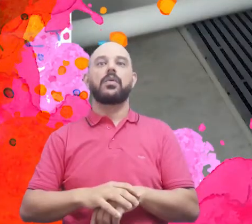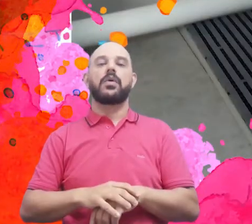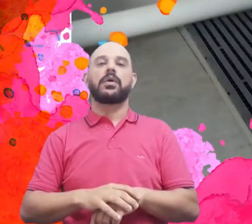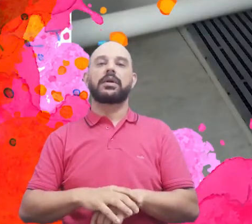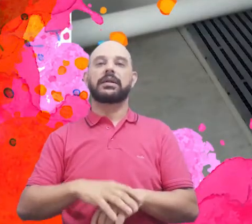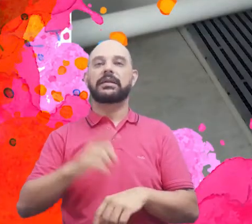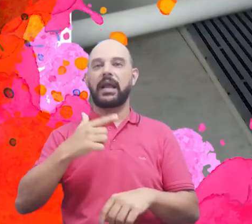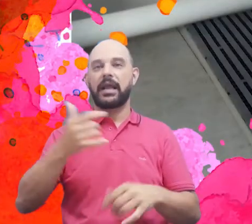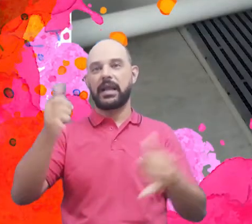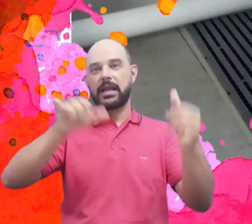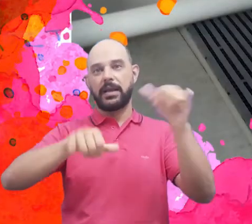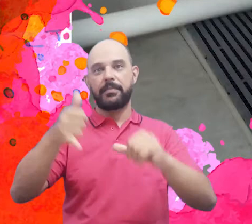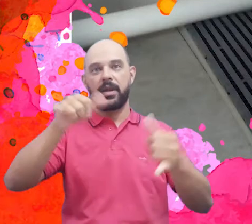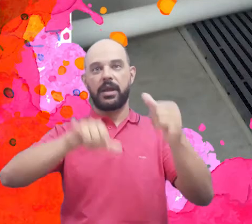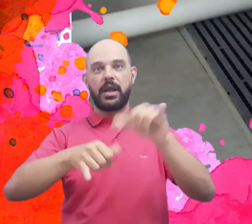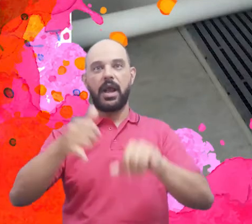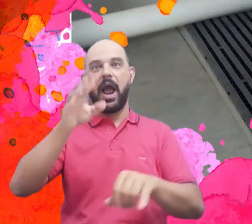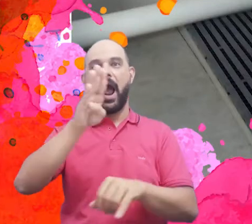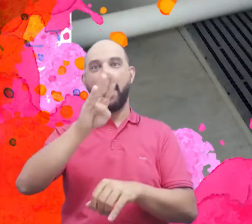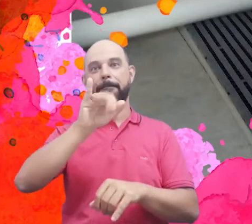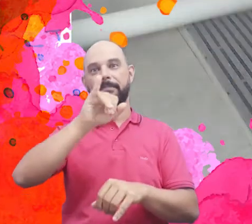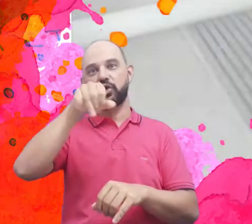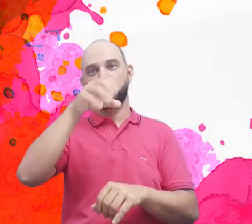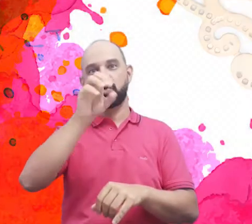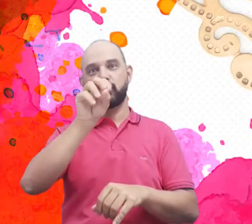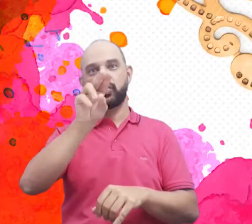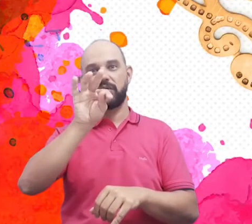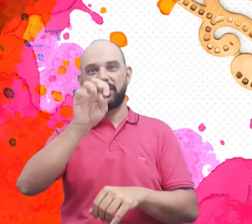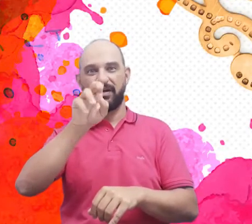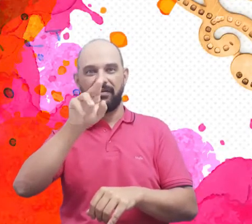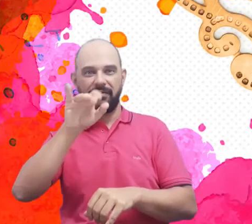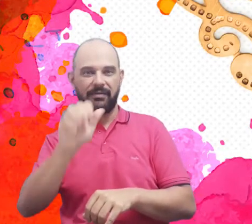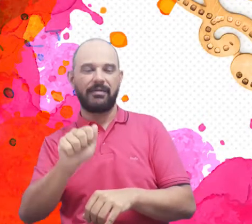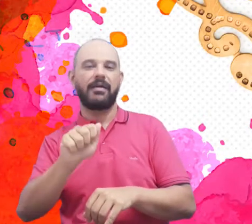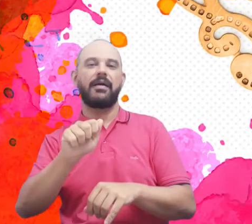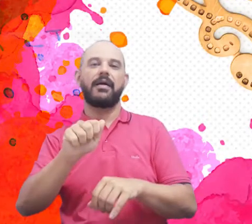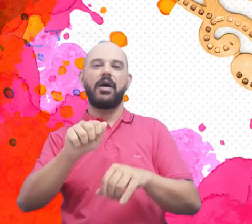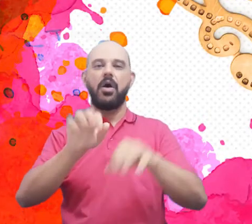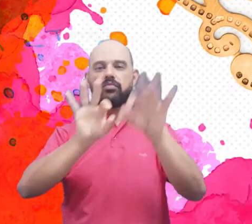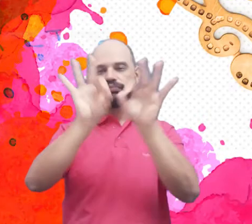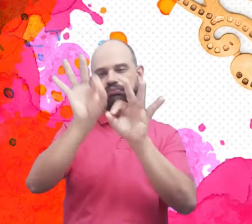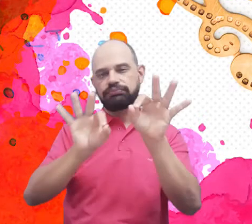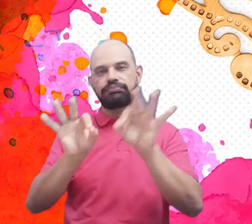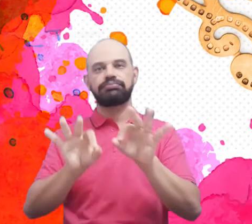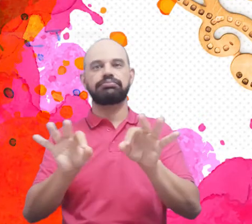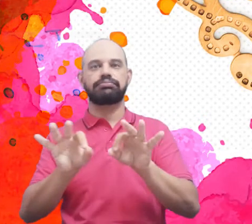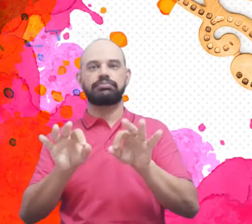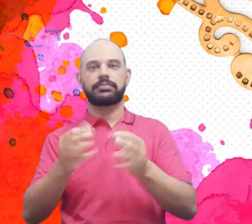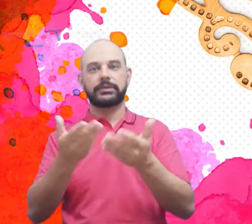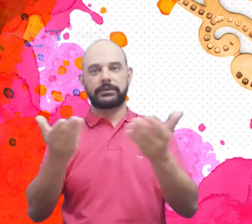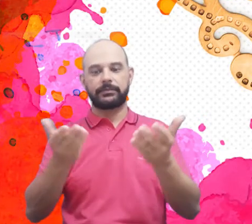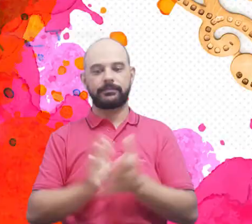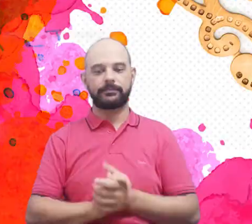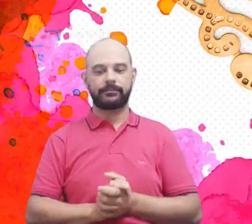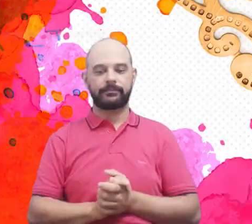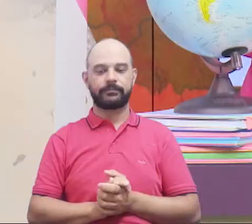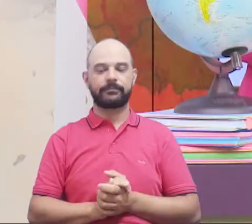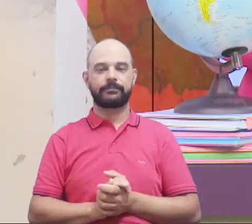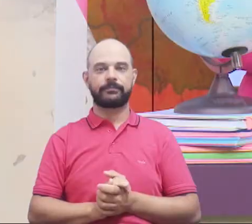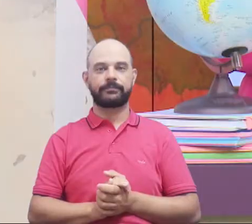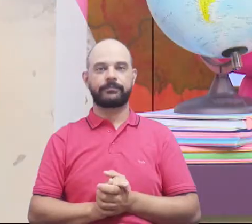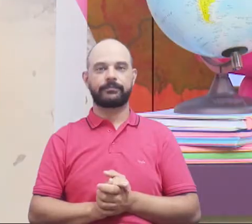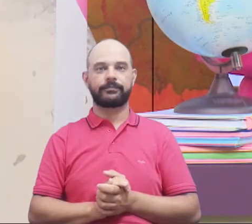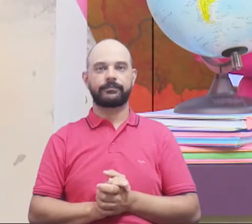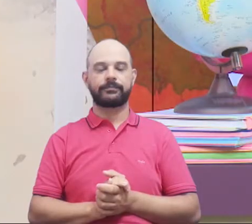um processo químico que deixa a bijuteria ou a semijoia no formato que o designer desenhou. Assim.